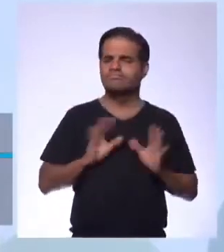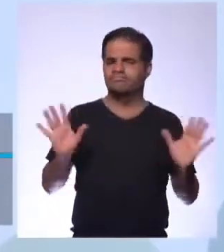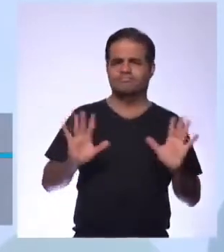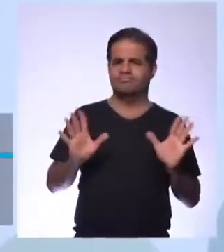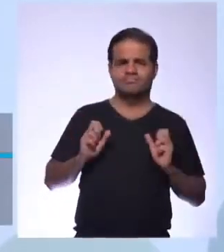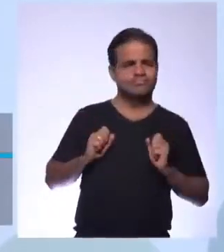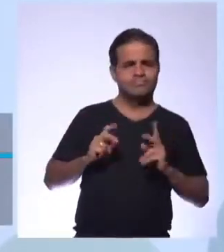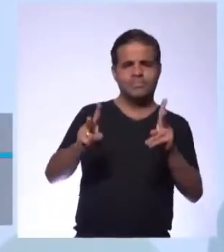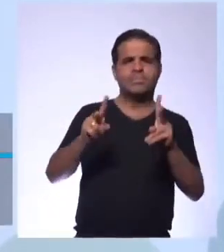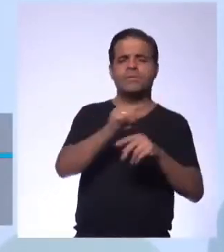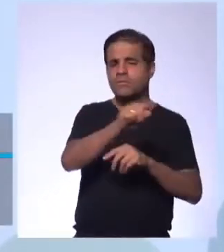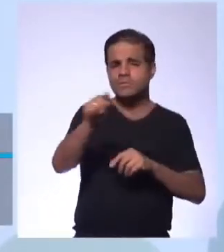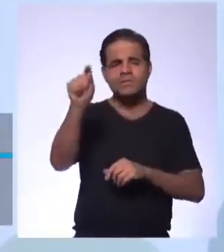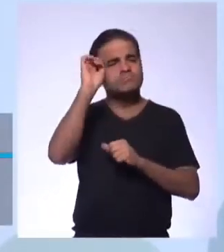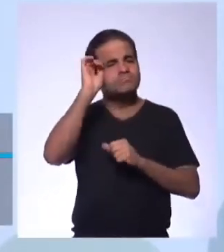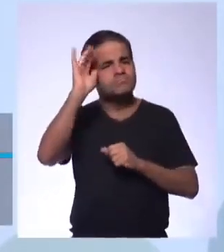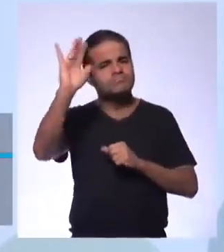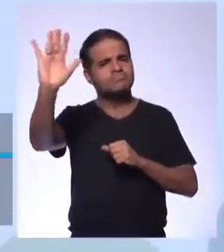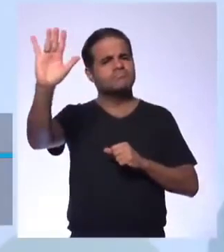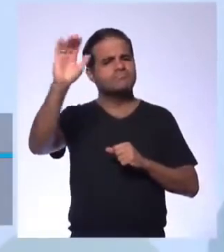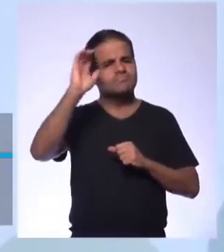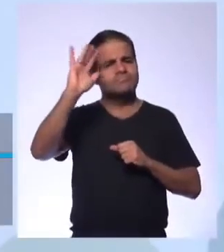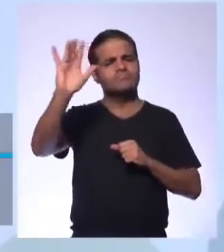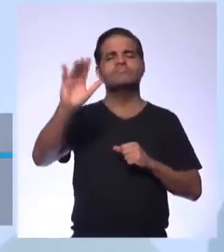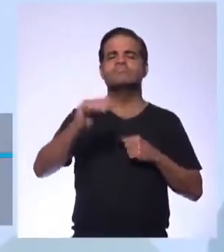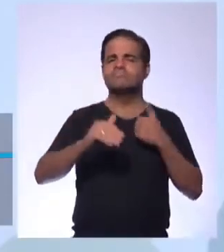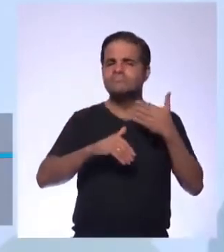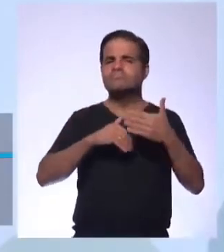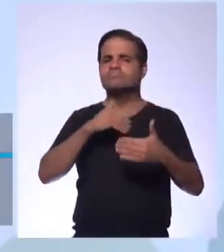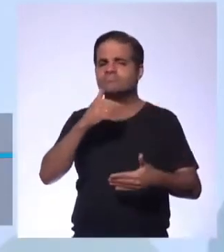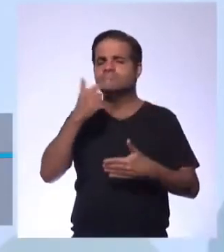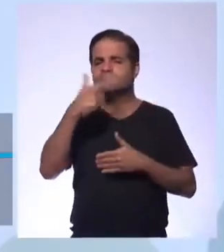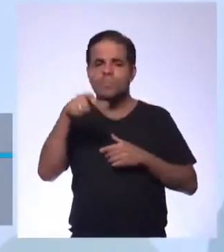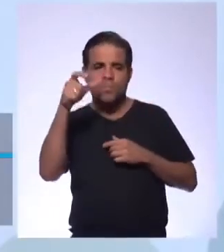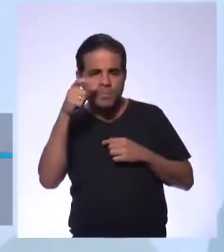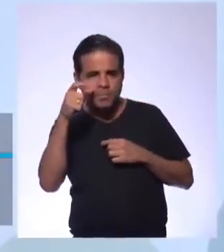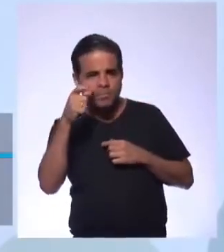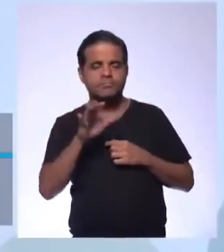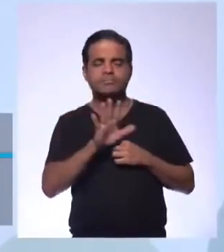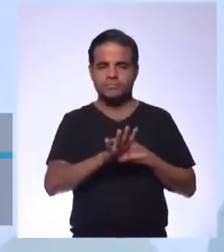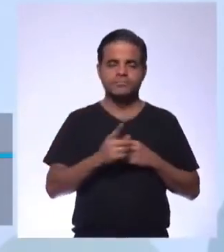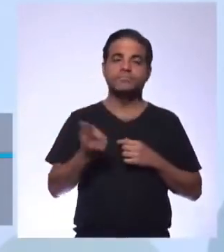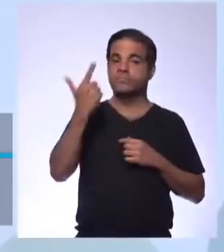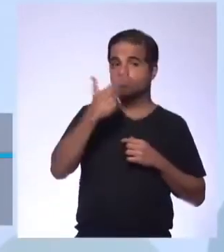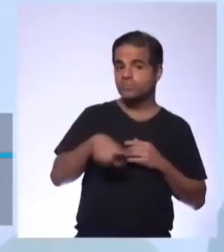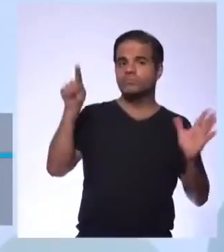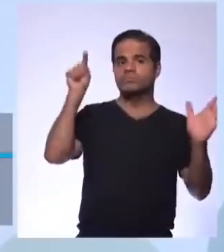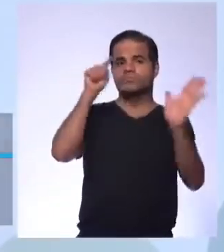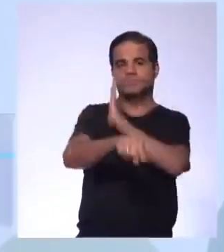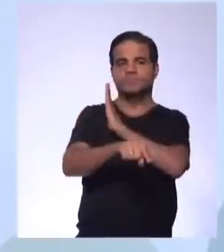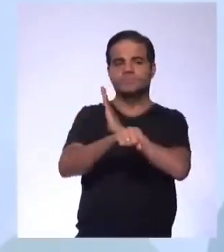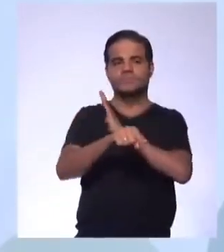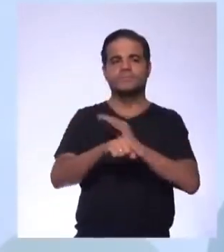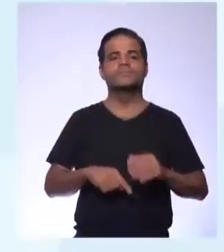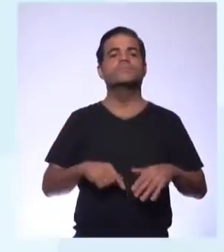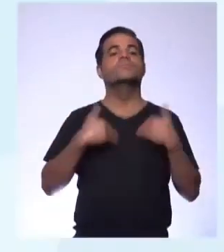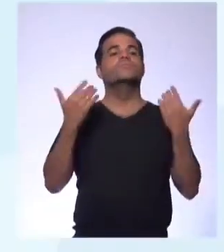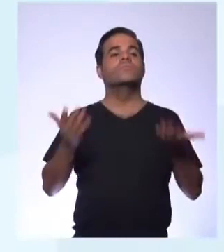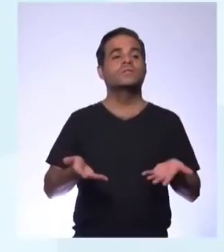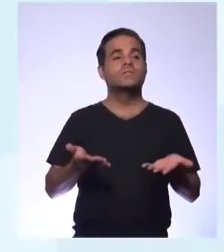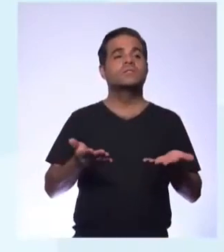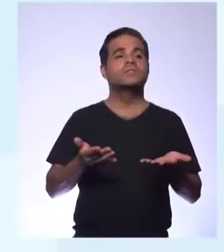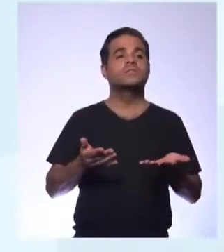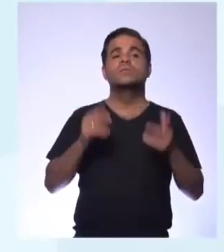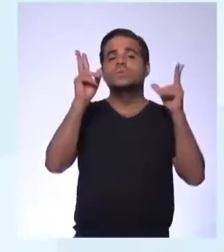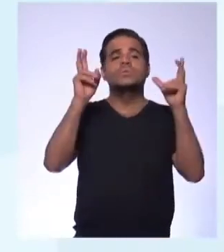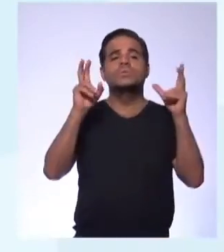continuar, mas vocês já vão pensando nisso e a gente já vai em algumas outras observações. Vamos para a próxima pergunta. Quais são